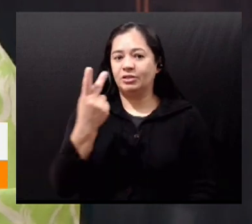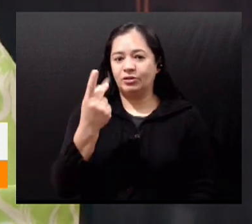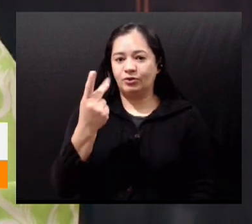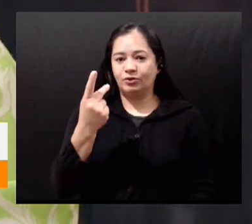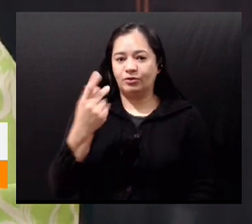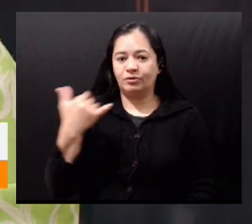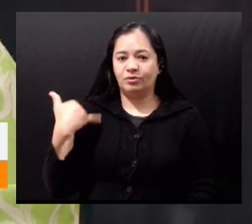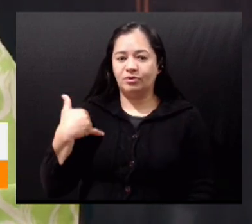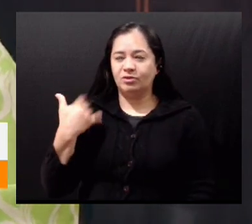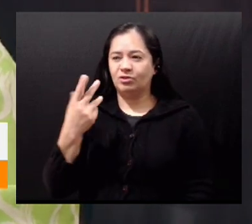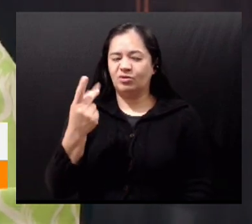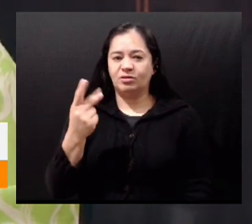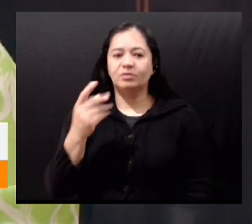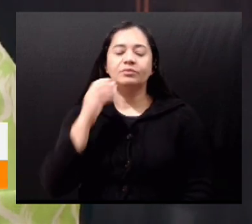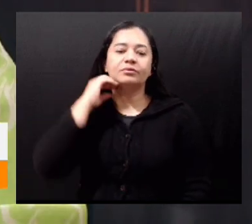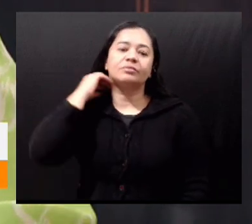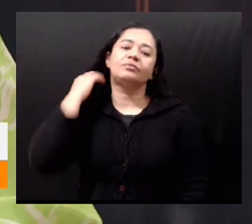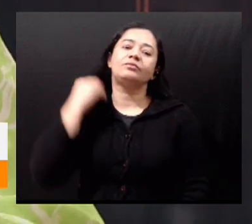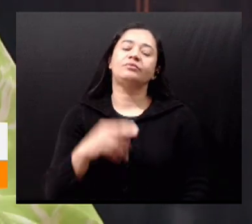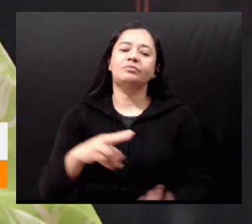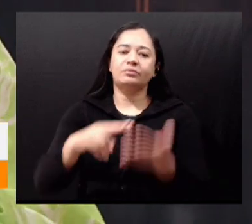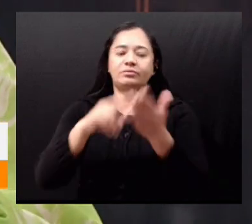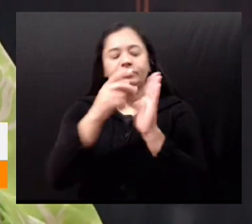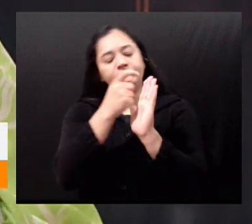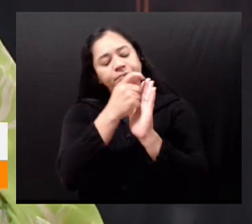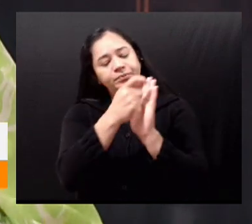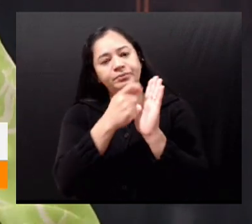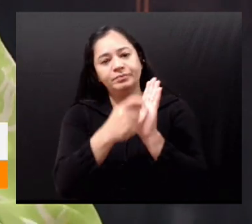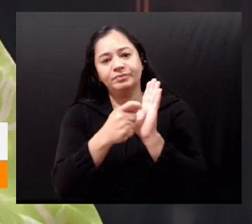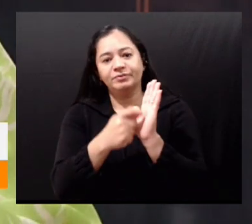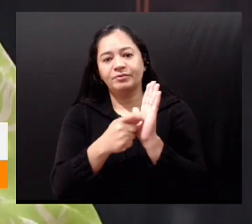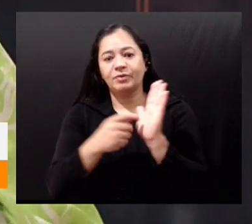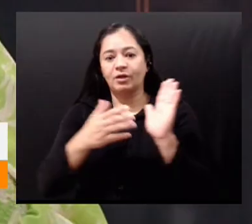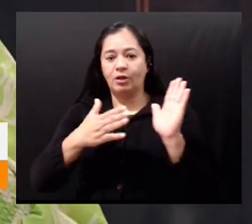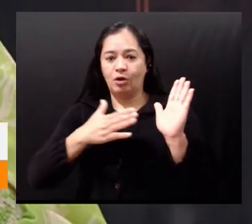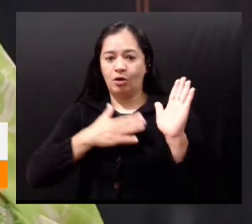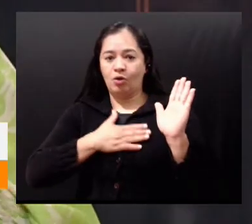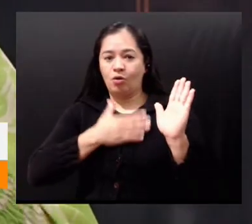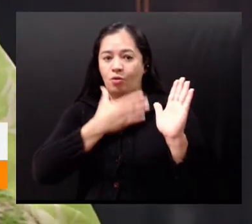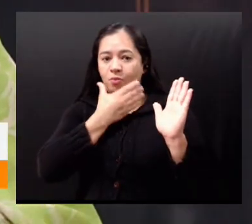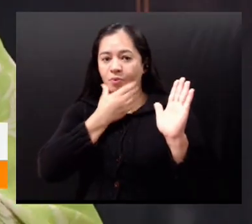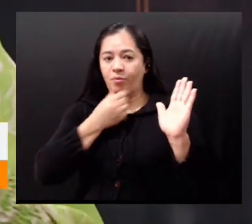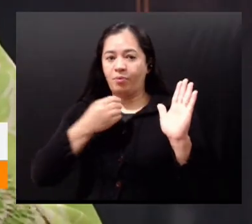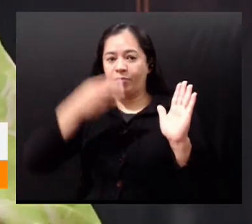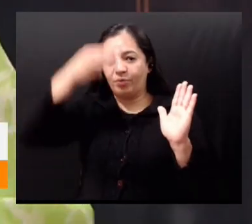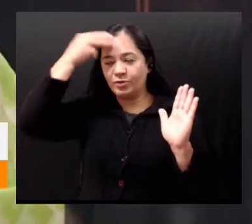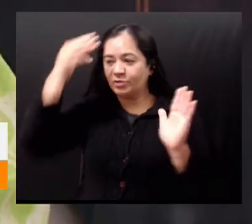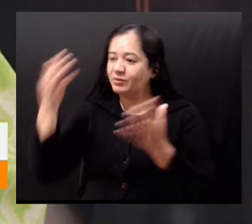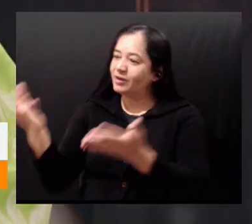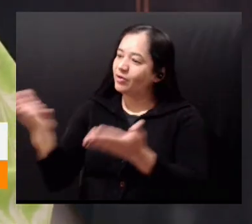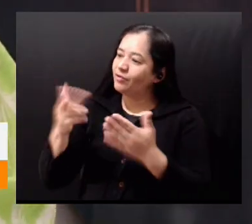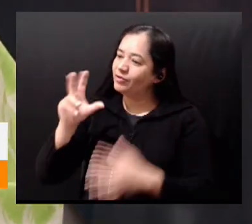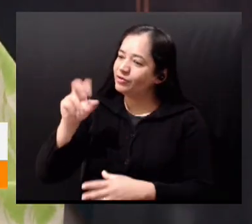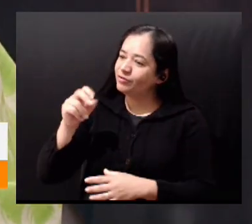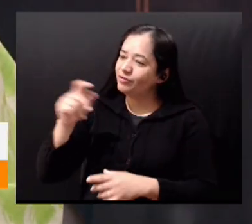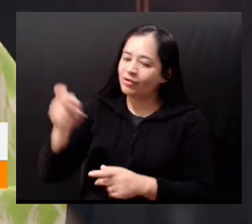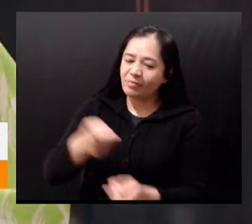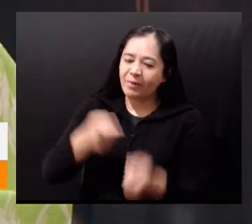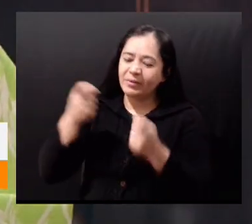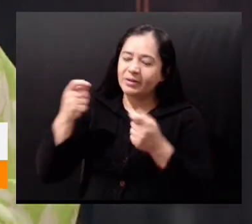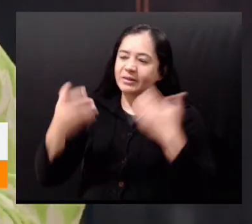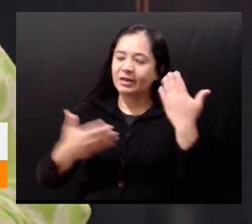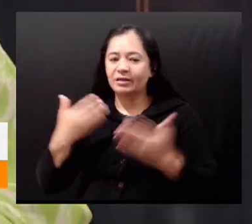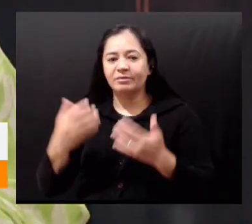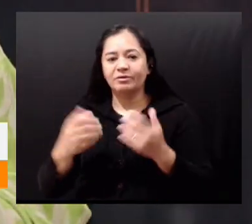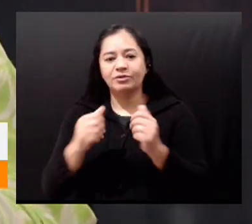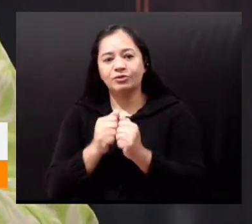anos. E ele escreveu assim, ele convida o vovô para pescar, para passar o tempo juntos e tal. Então ele